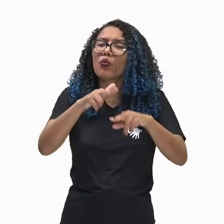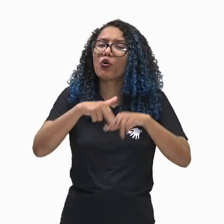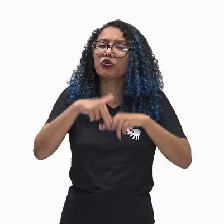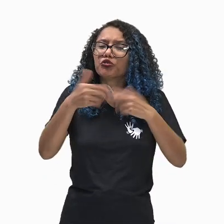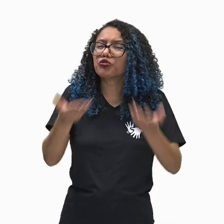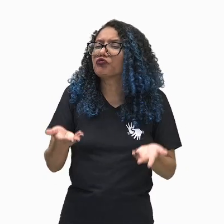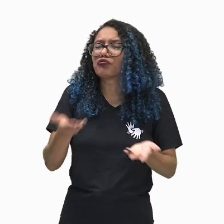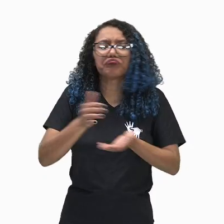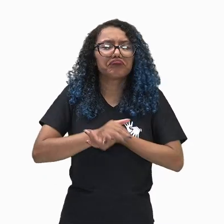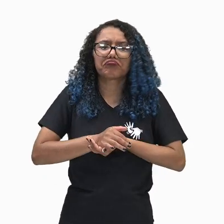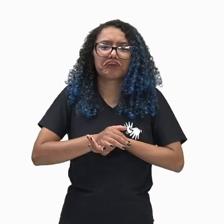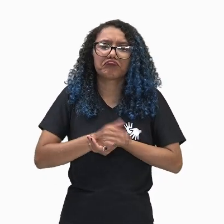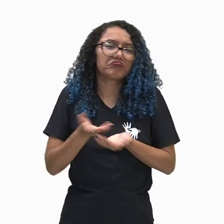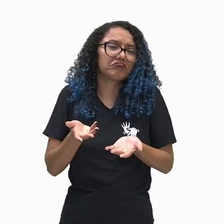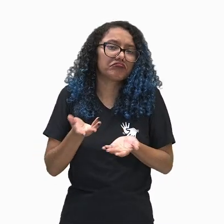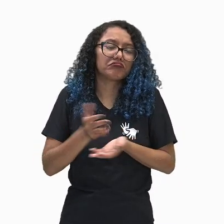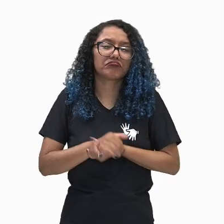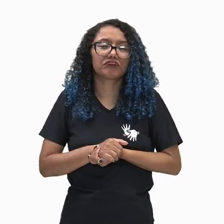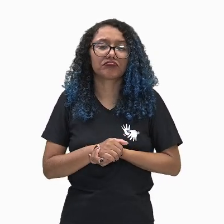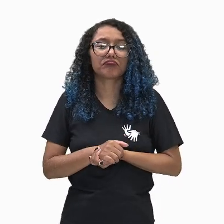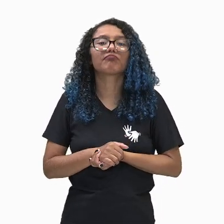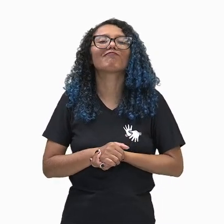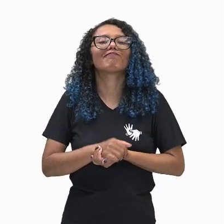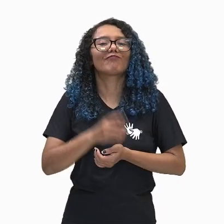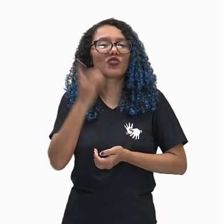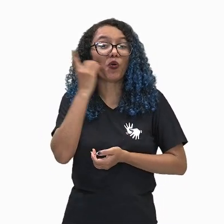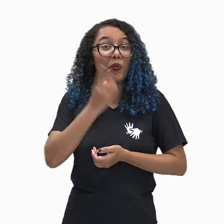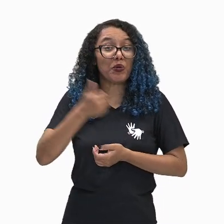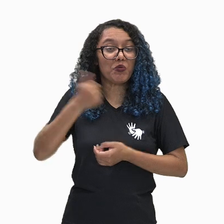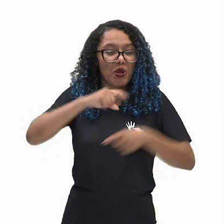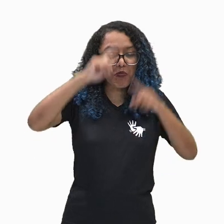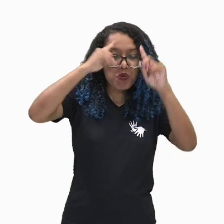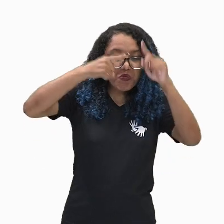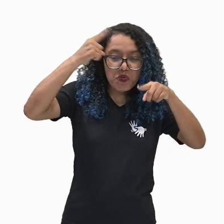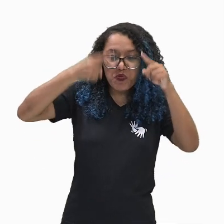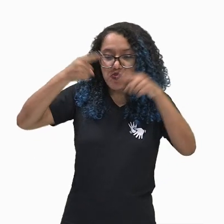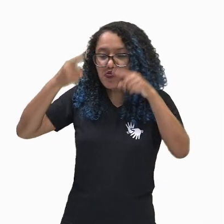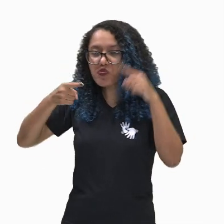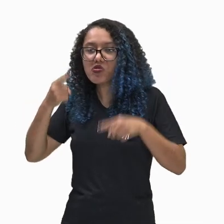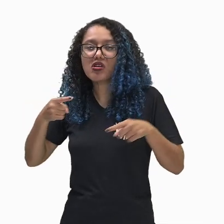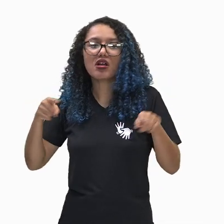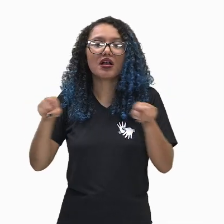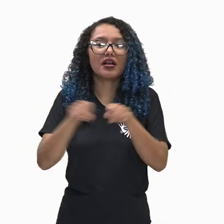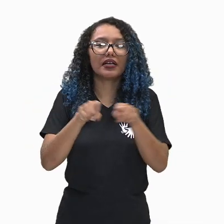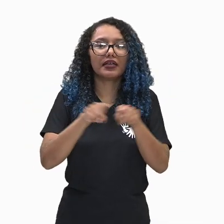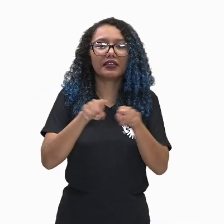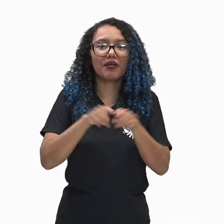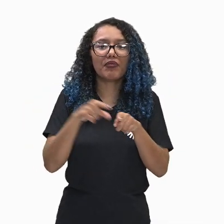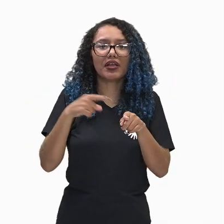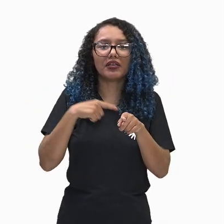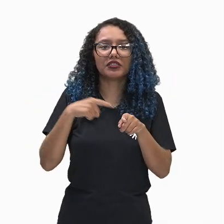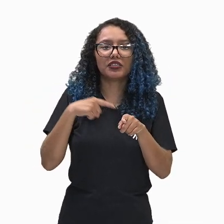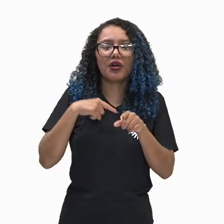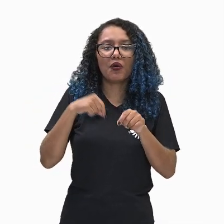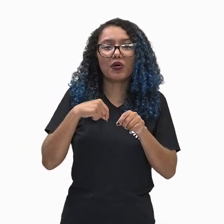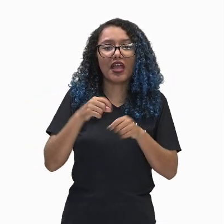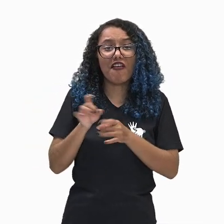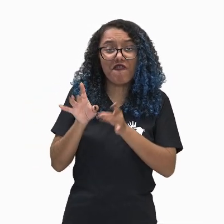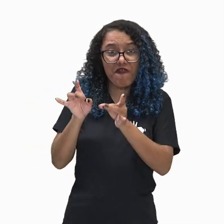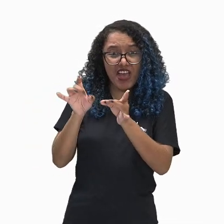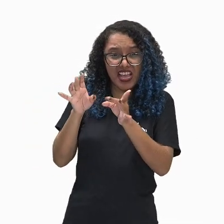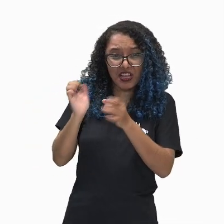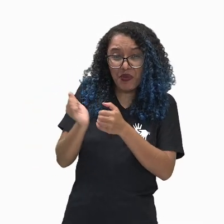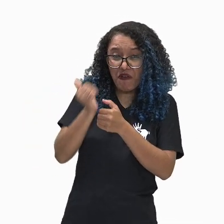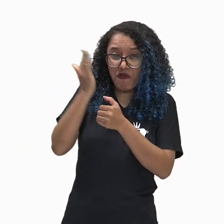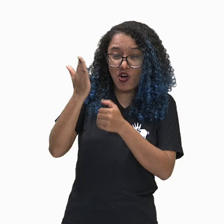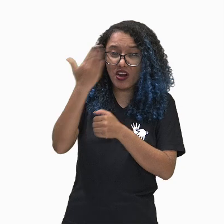então, dessa Confederação do Equador? O autoritarismo do Pedro I, somado à queda das exportações, então, do açúcar e do algodão,